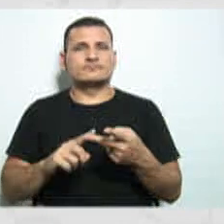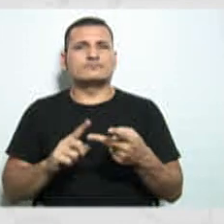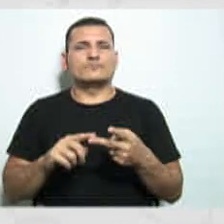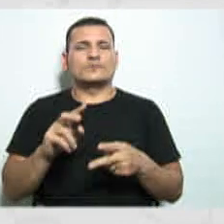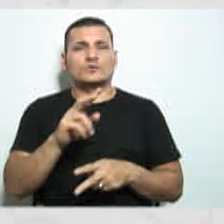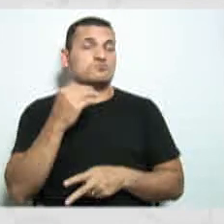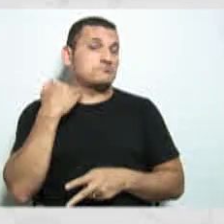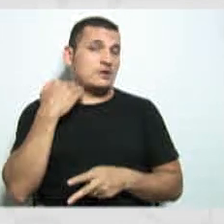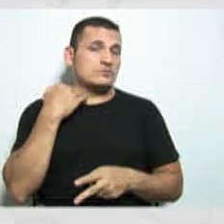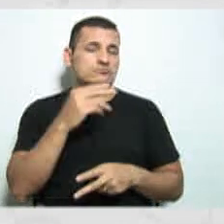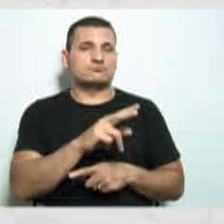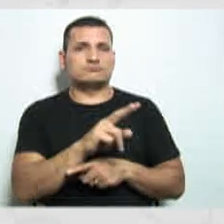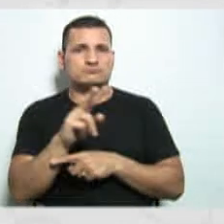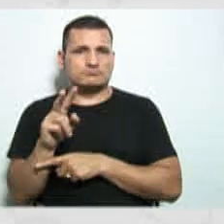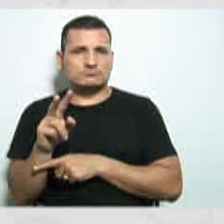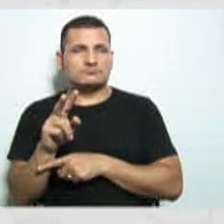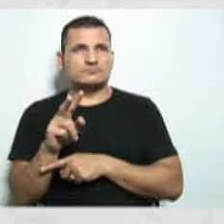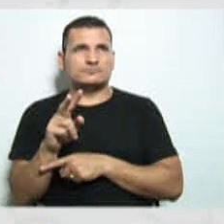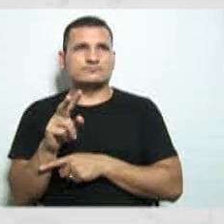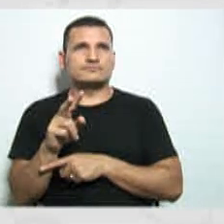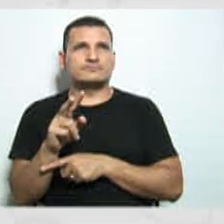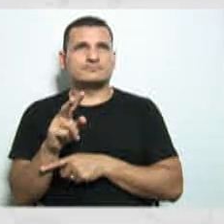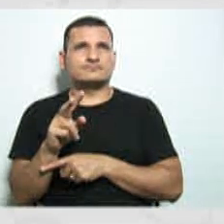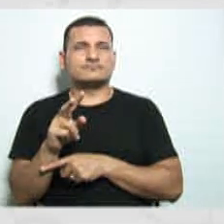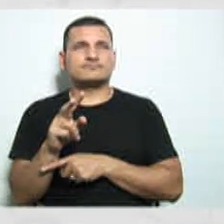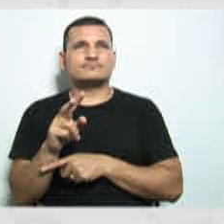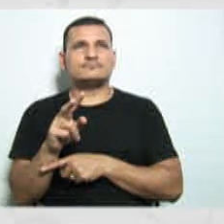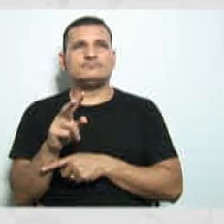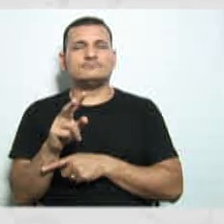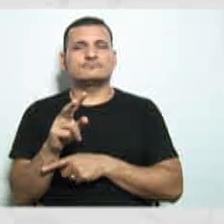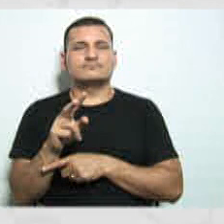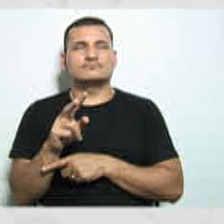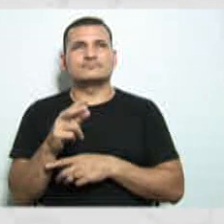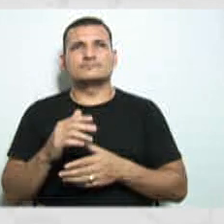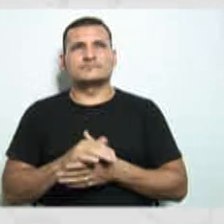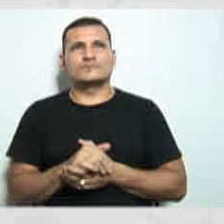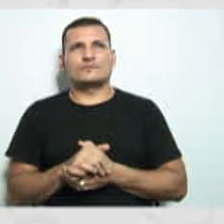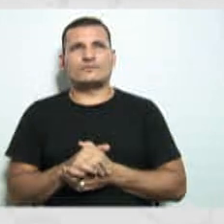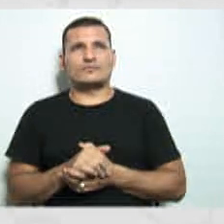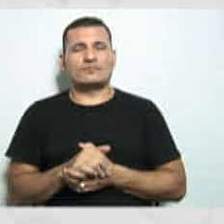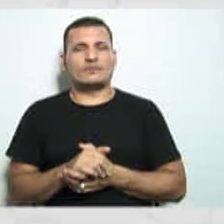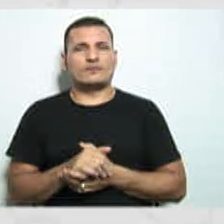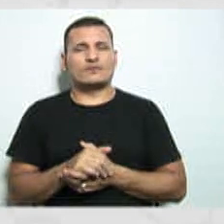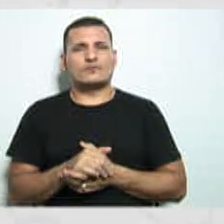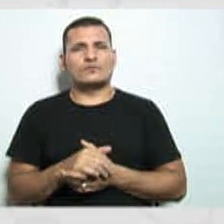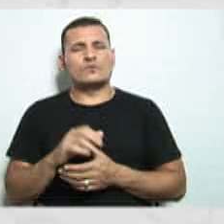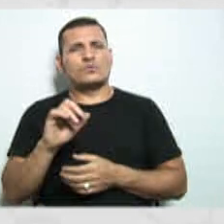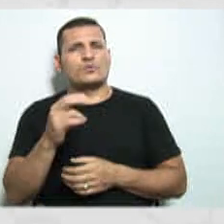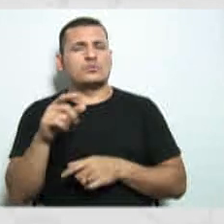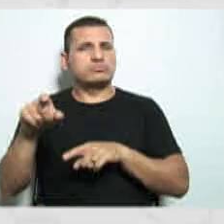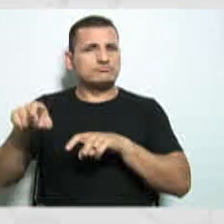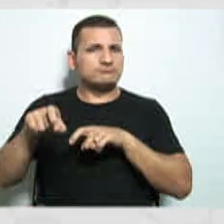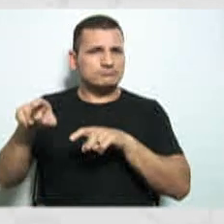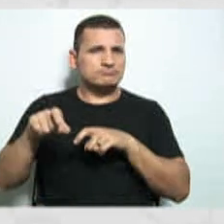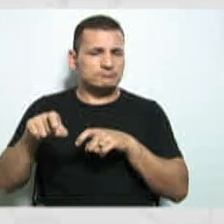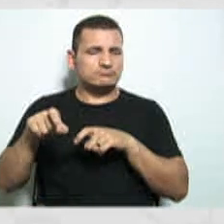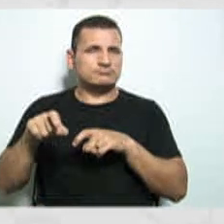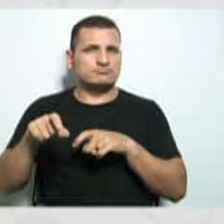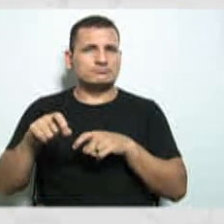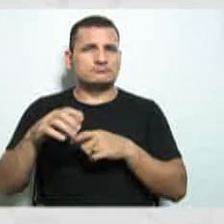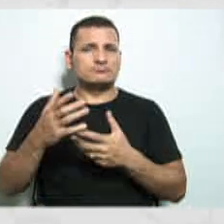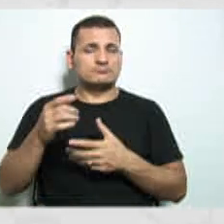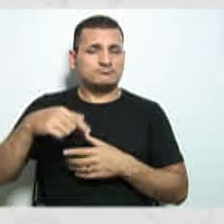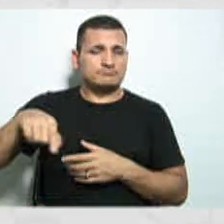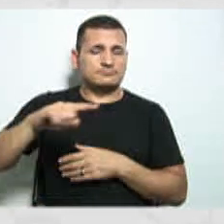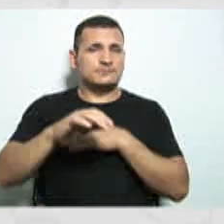financeira, aqui era para ser um F, ela vai ser financeira, extrativista, vai ser financeira, vai ser agricultura, enfim, essas